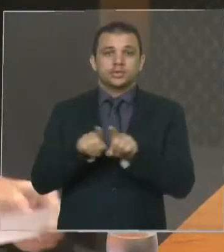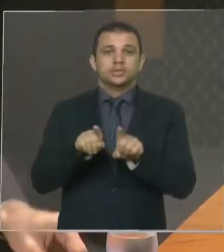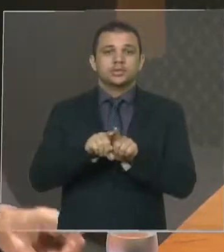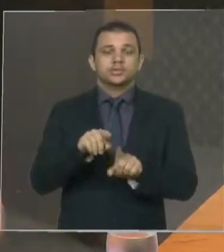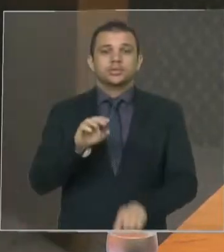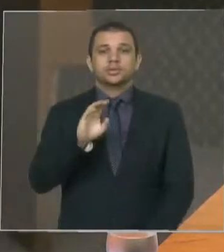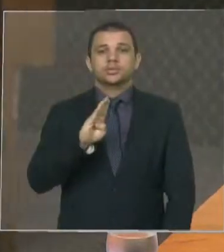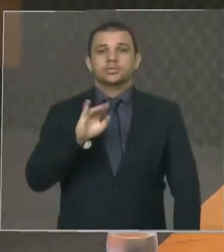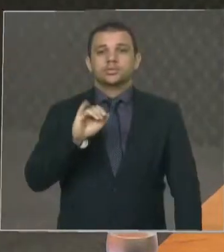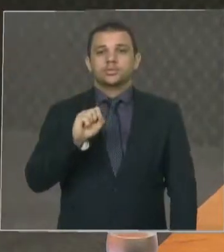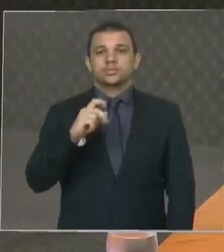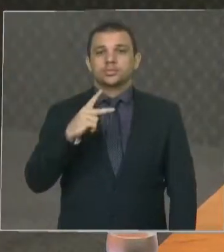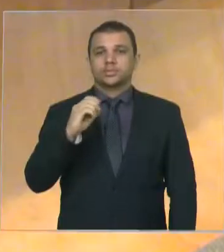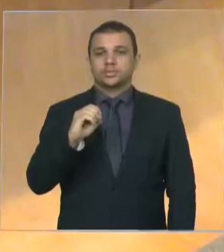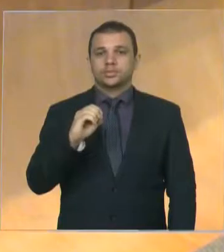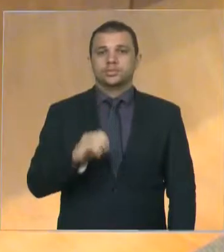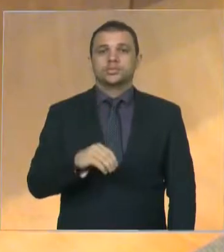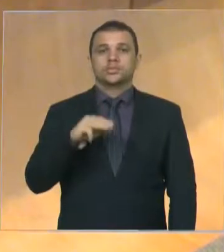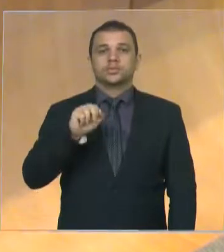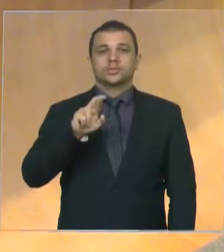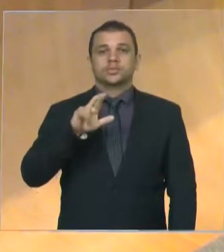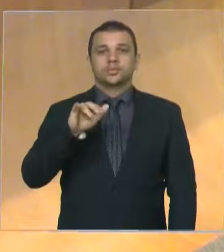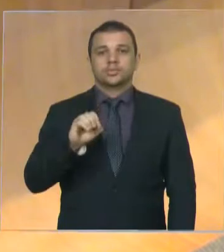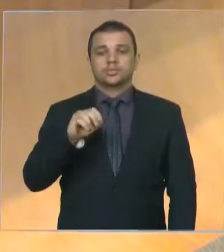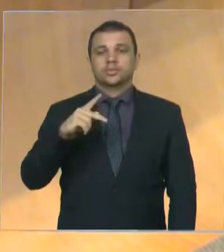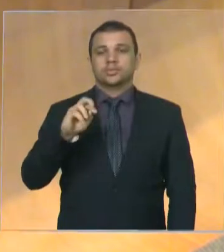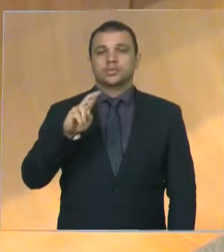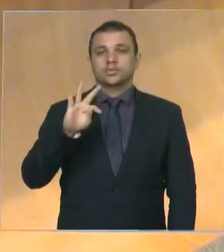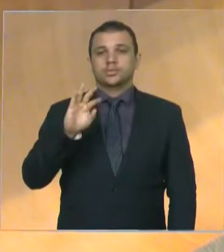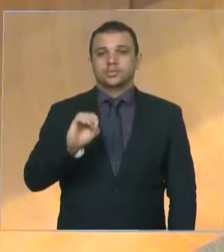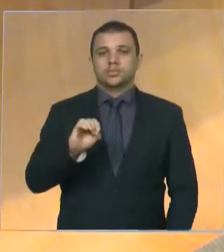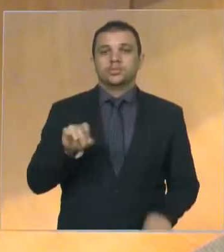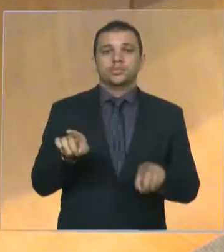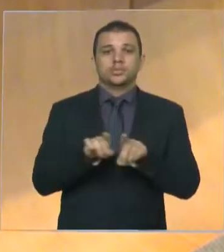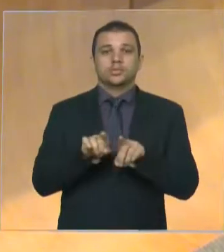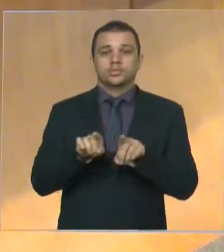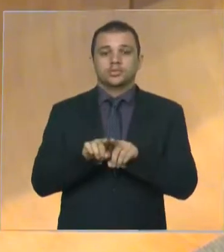Porto. E também nosso